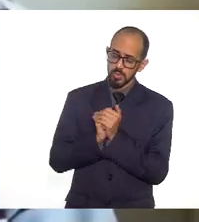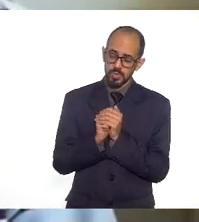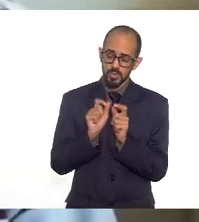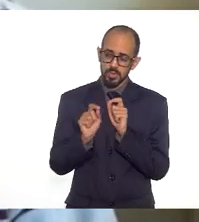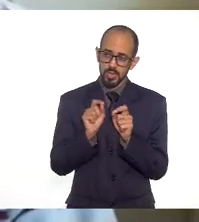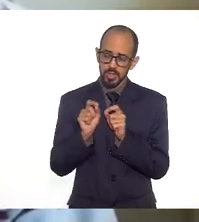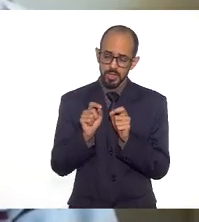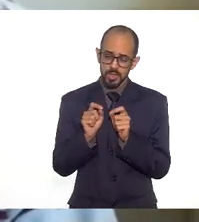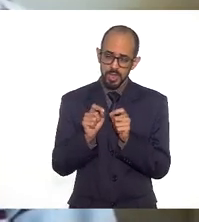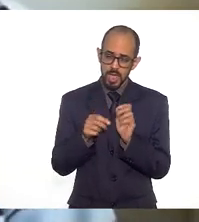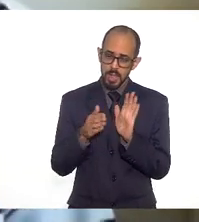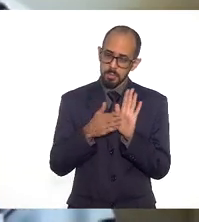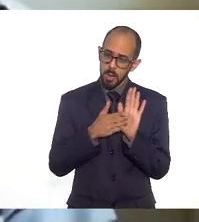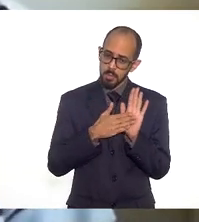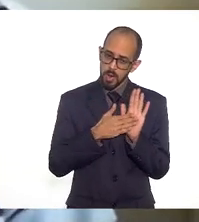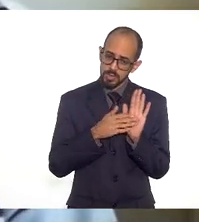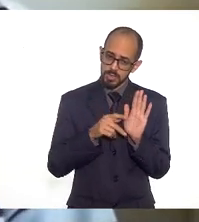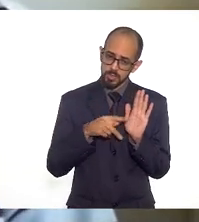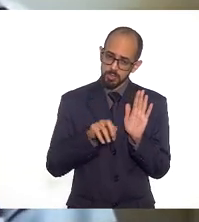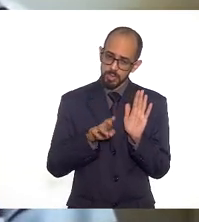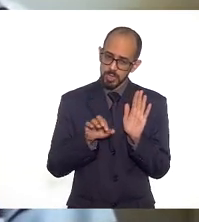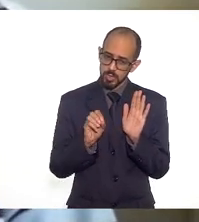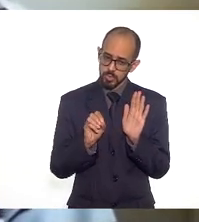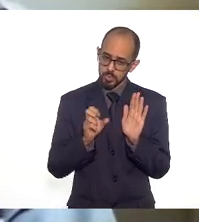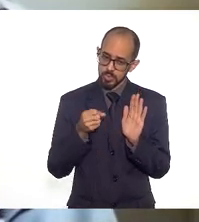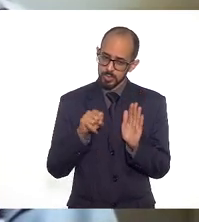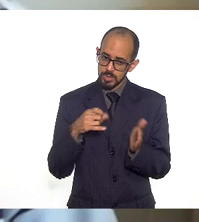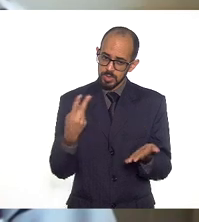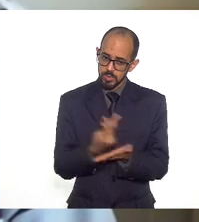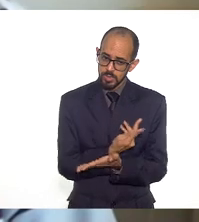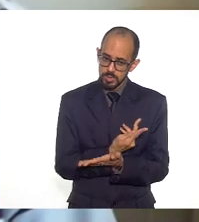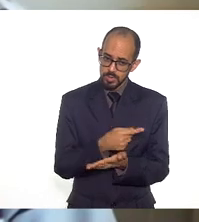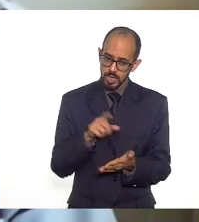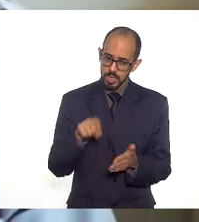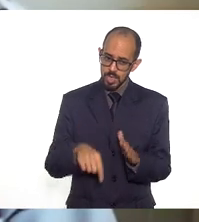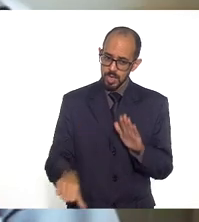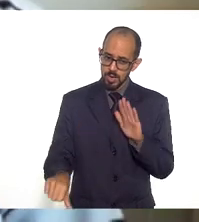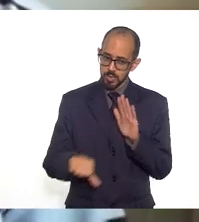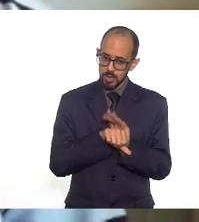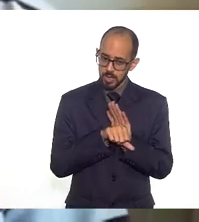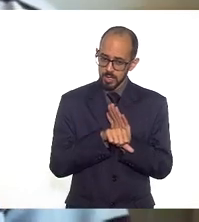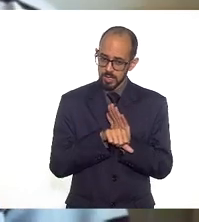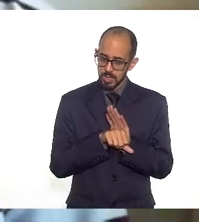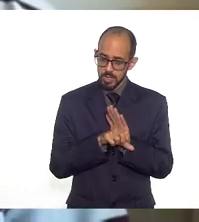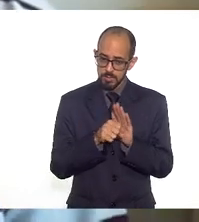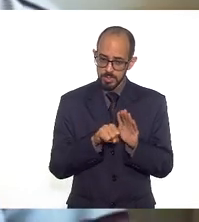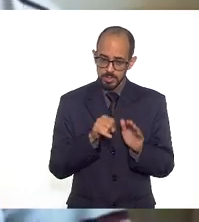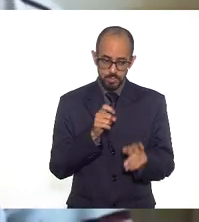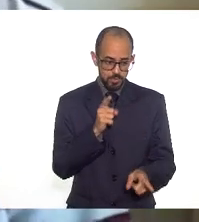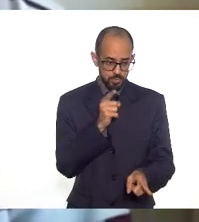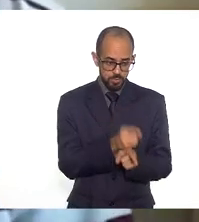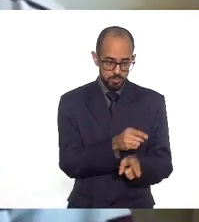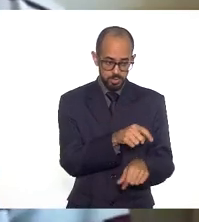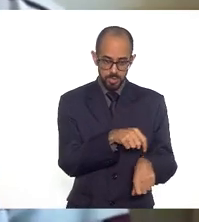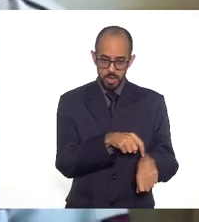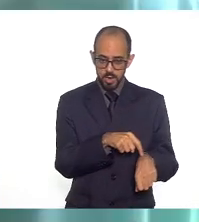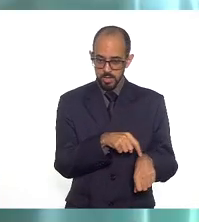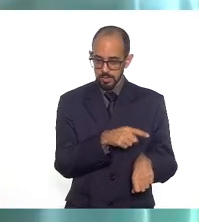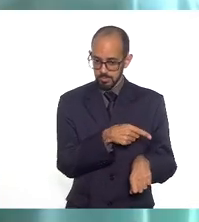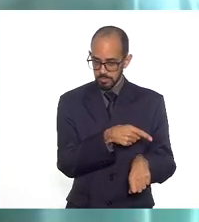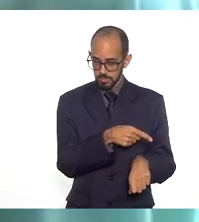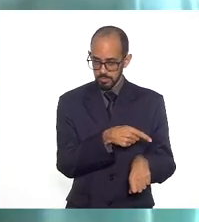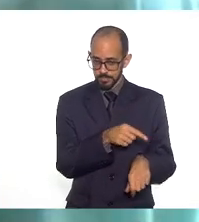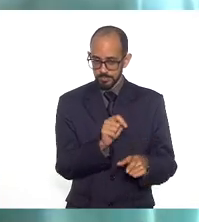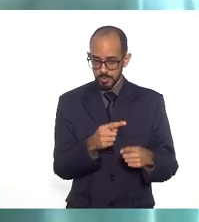do deputado Pedro Ricardo. Se isso vier a acontecer, é crime para o cara ser preso em flagrante, né?